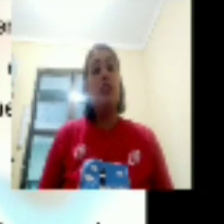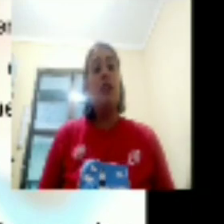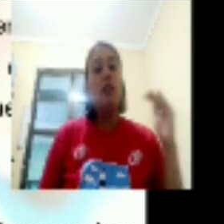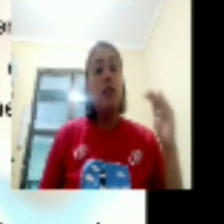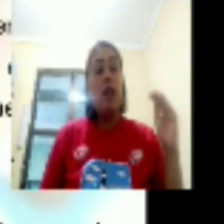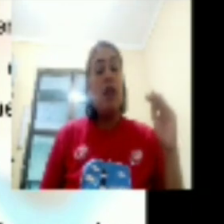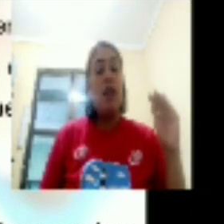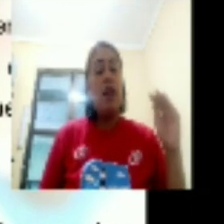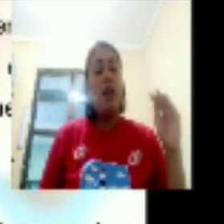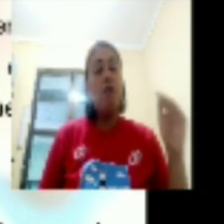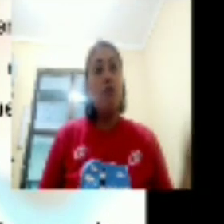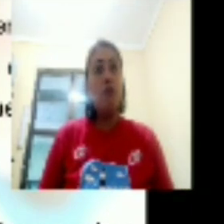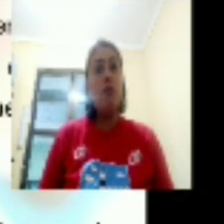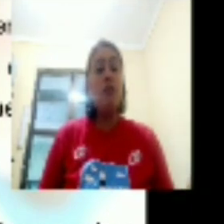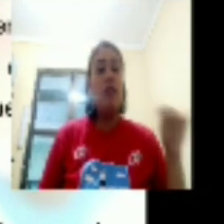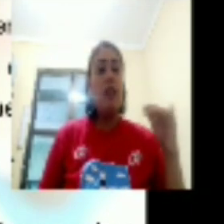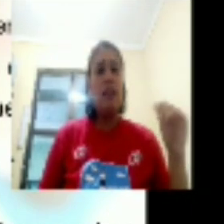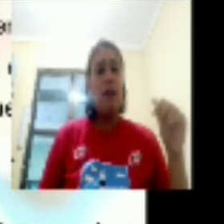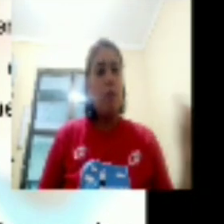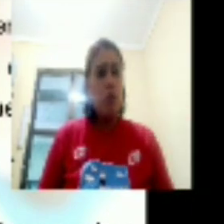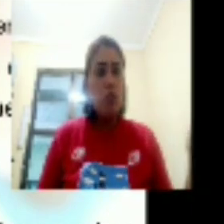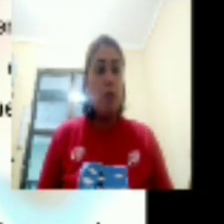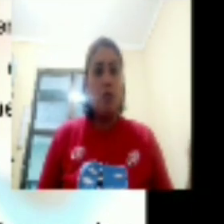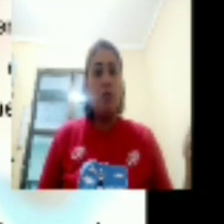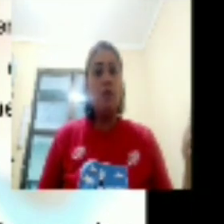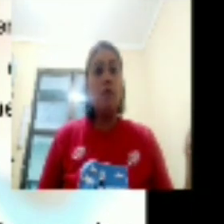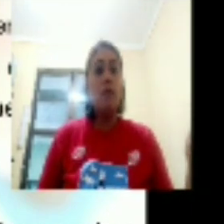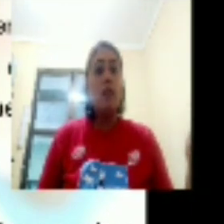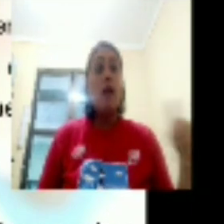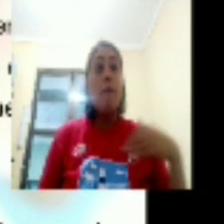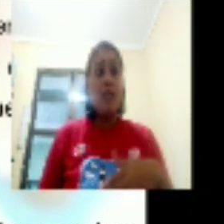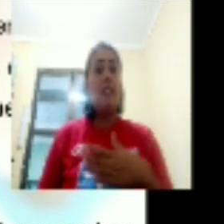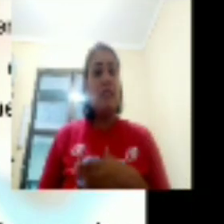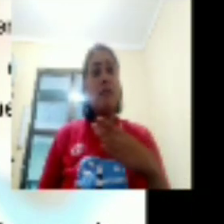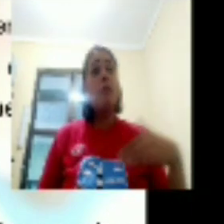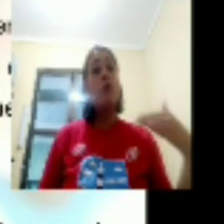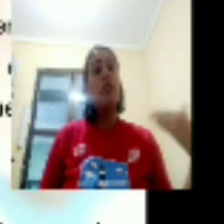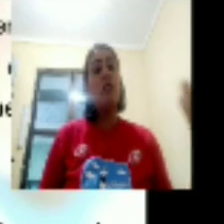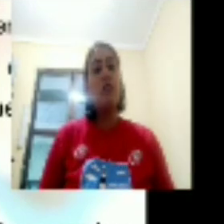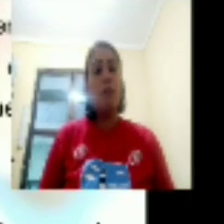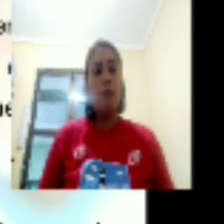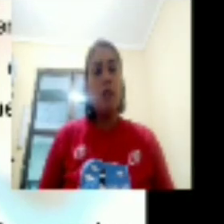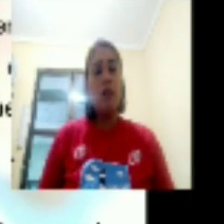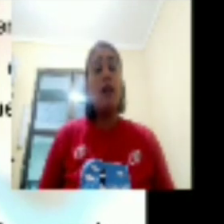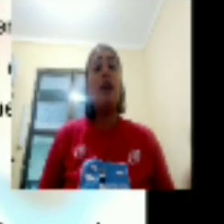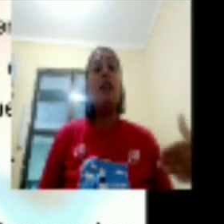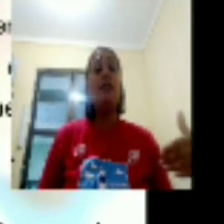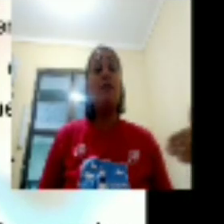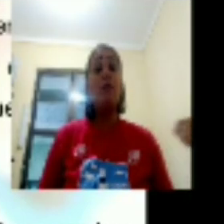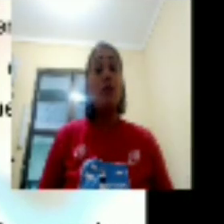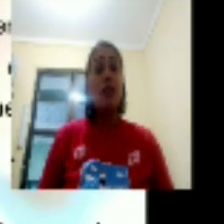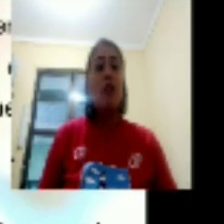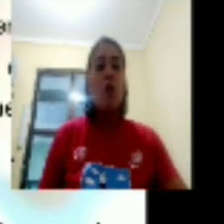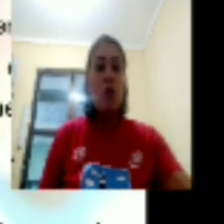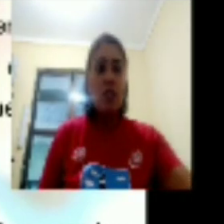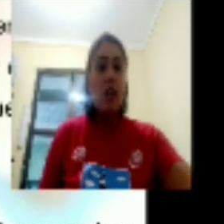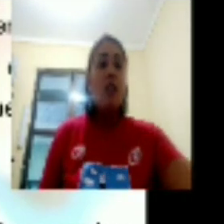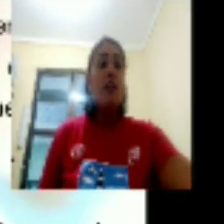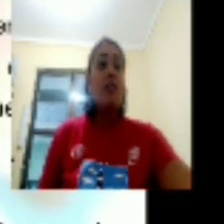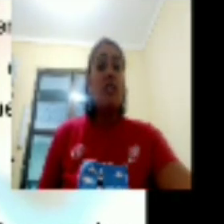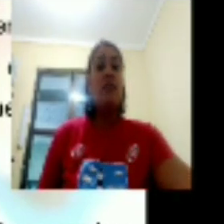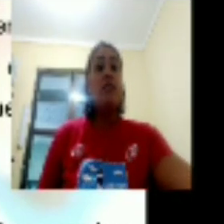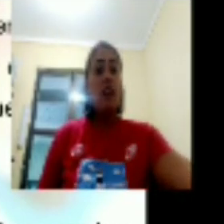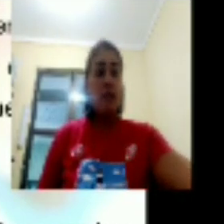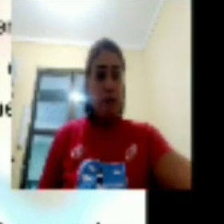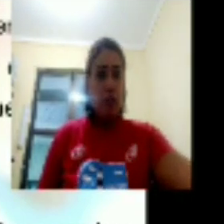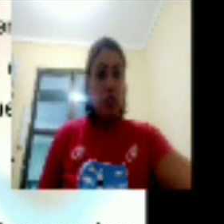difícil, gente. O SUS, ele é muito bom, mas ele tem muita coisa para melhorar, ele tem muita coisa